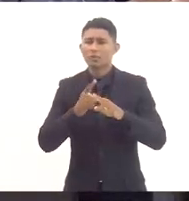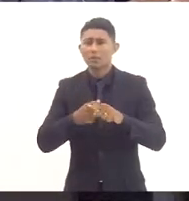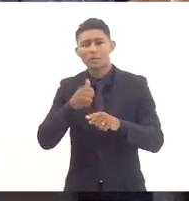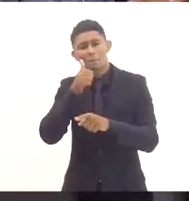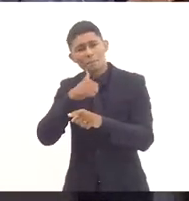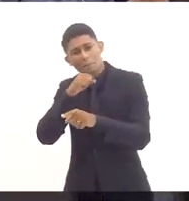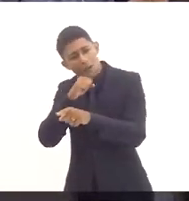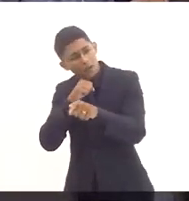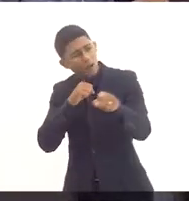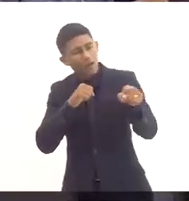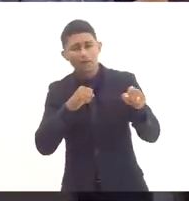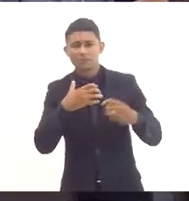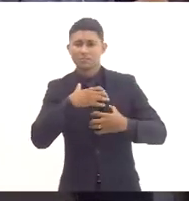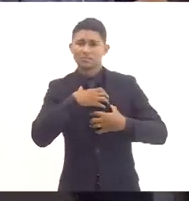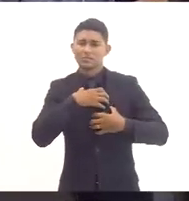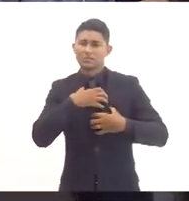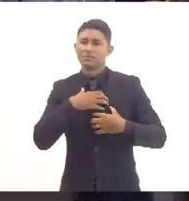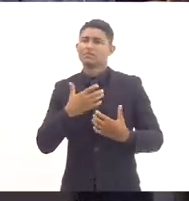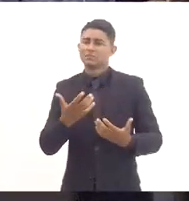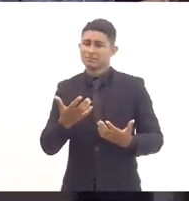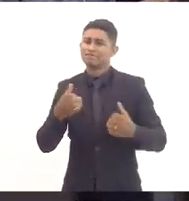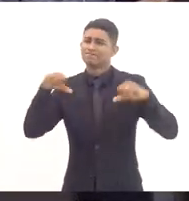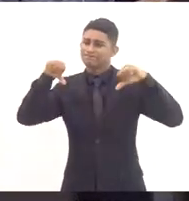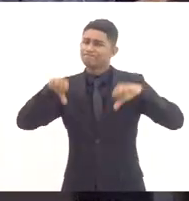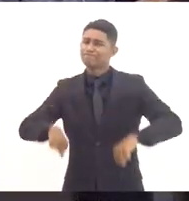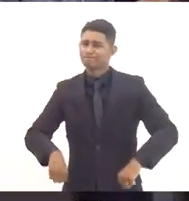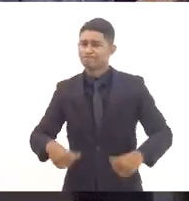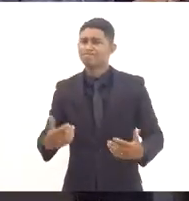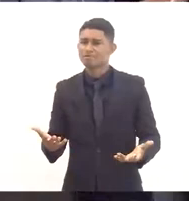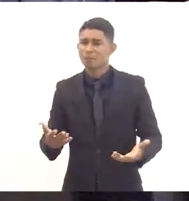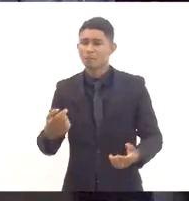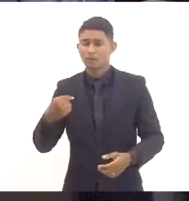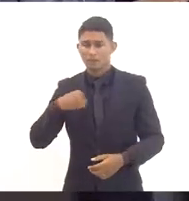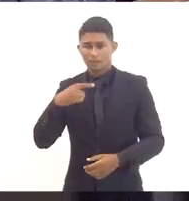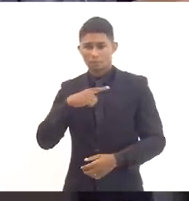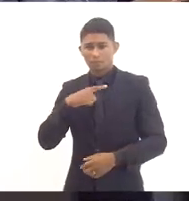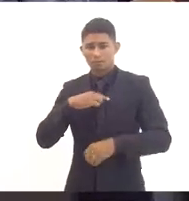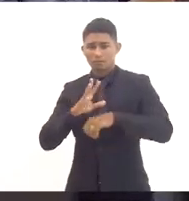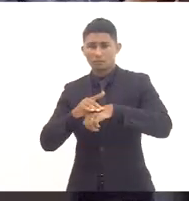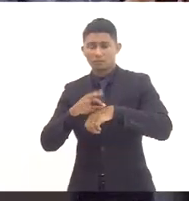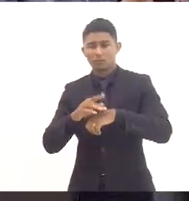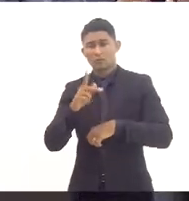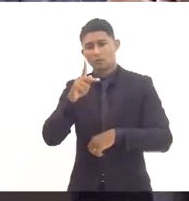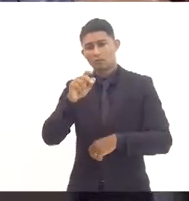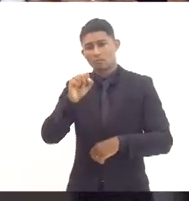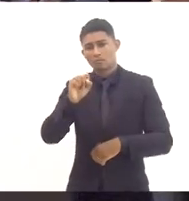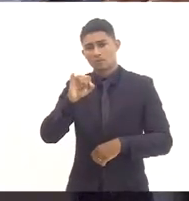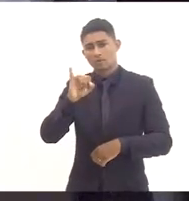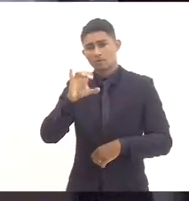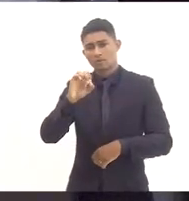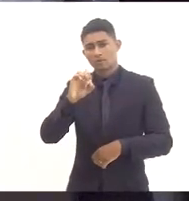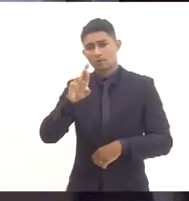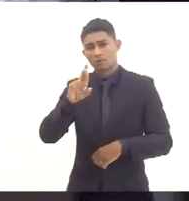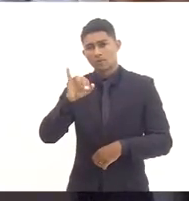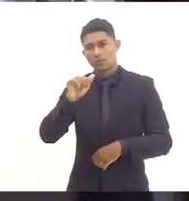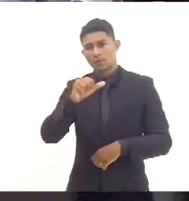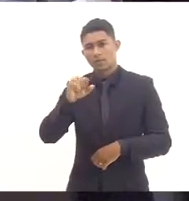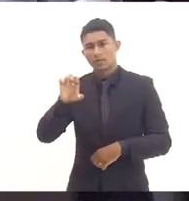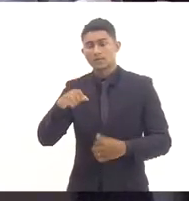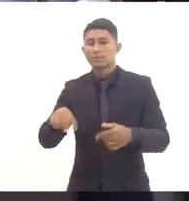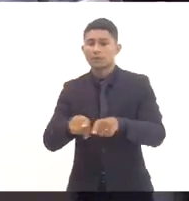adoecem Eu tenho psoríase meus pés ficam em carne viva hoje eu desenvolvi